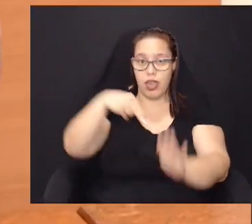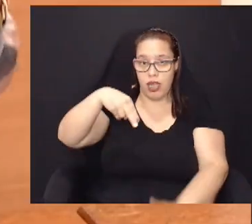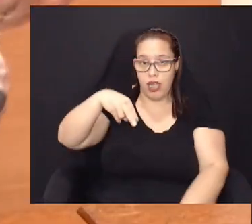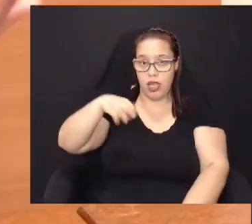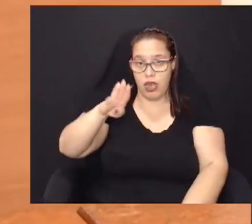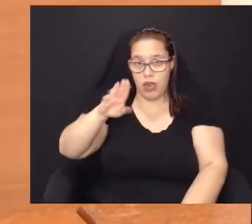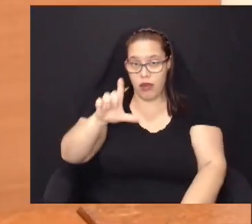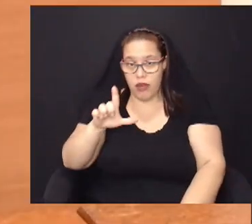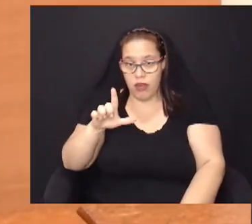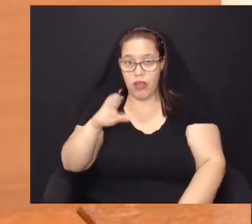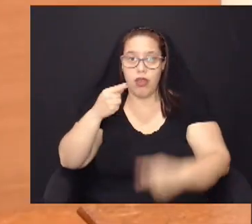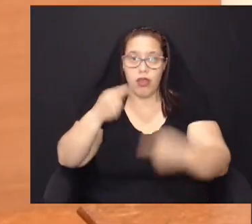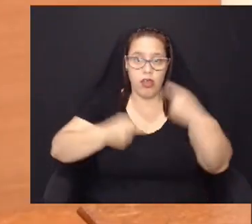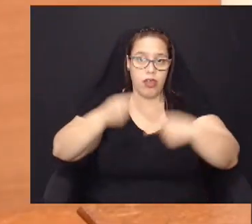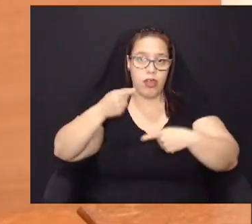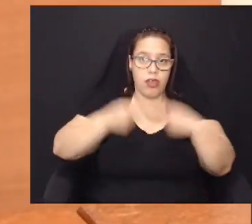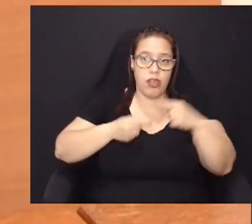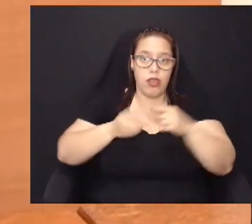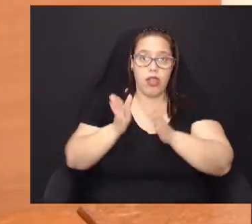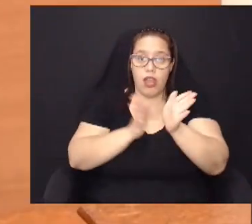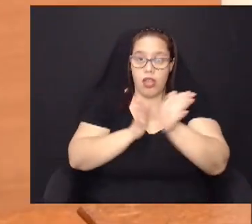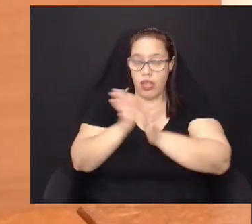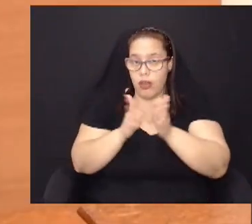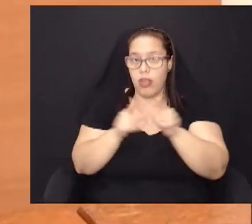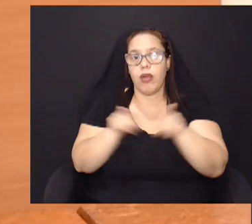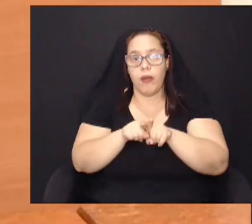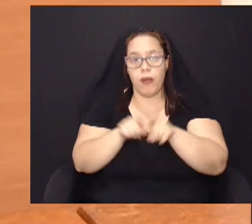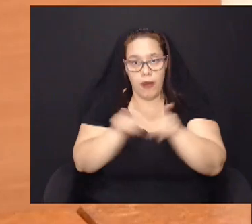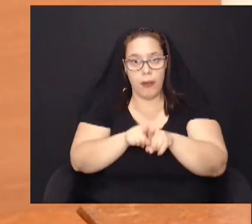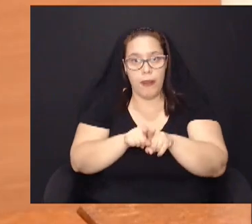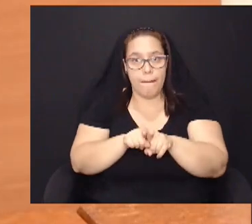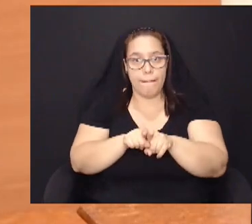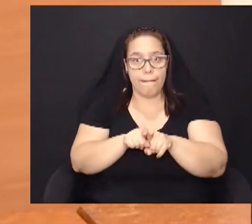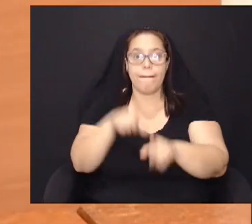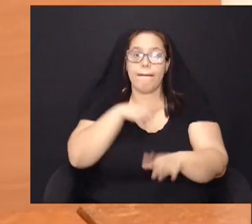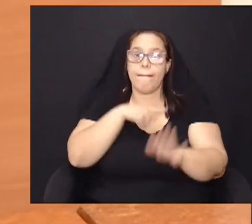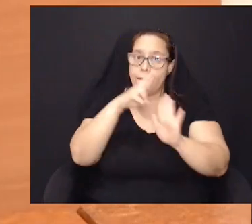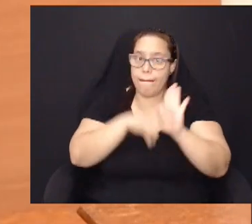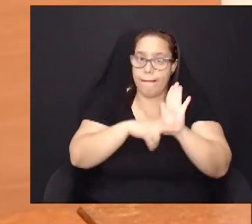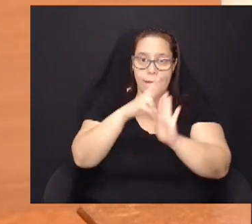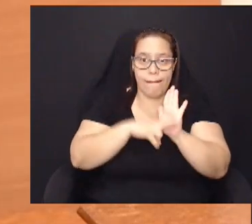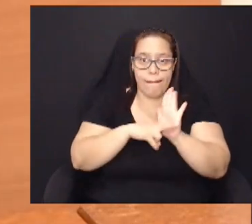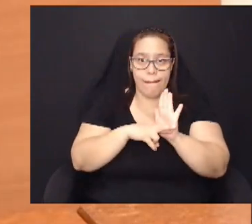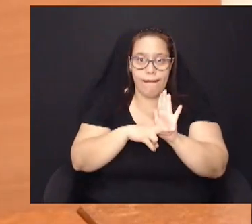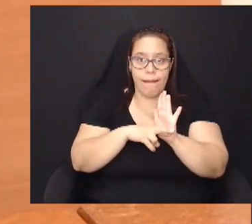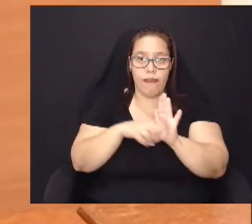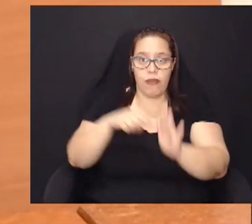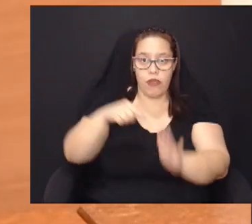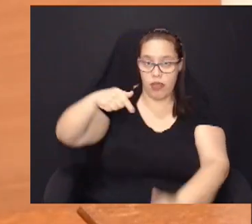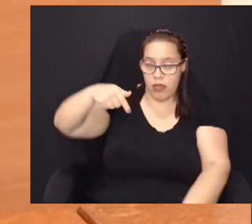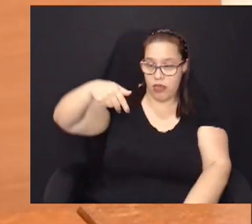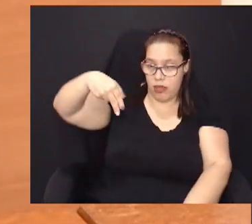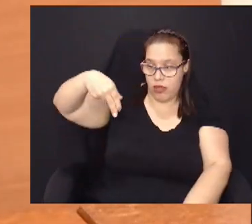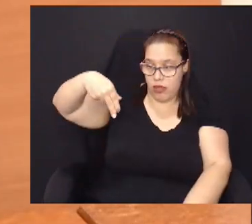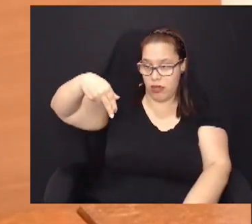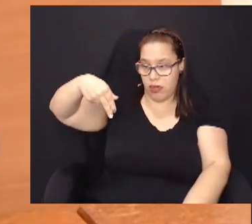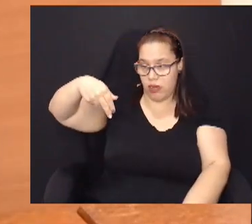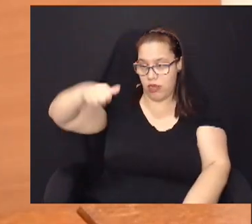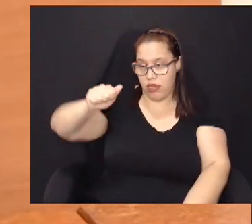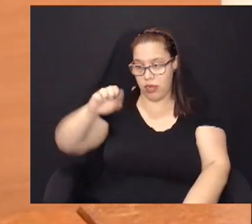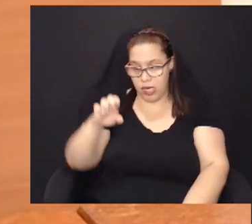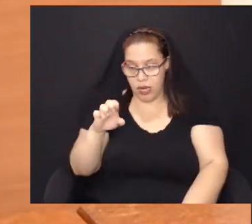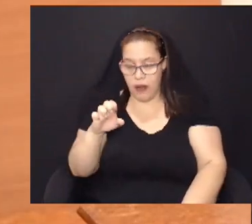que eu discuti acessibilidade também. Então, existem normas. É só mudar o seu KENAI. A gente já deu um grande avanço